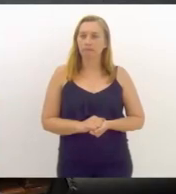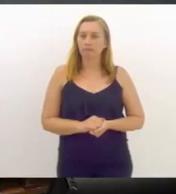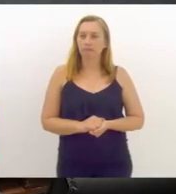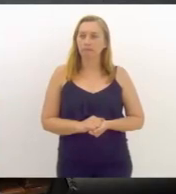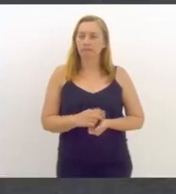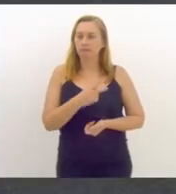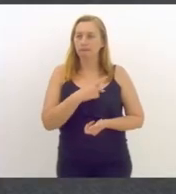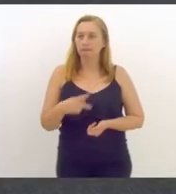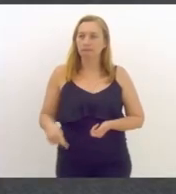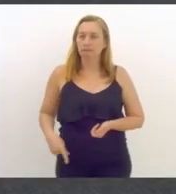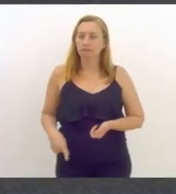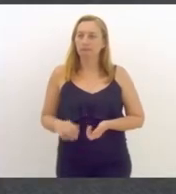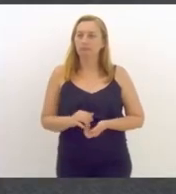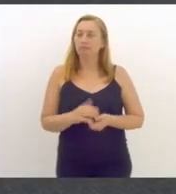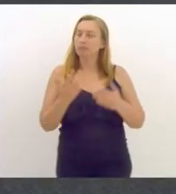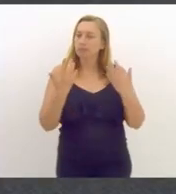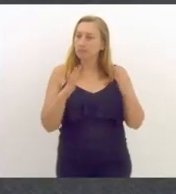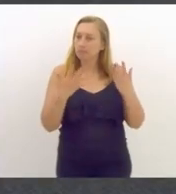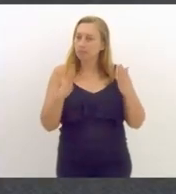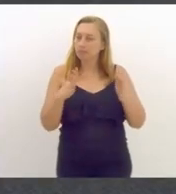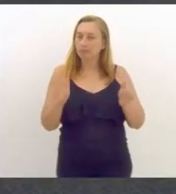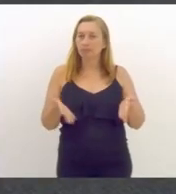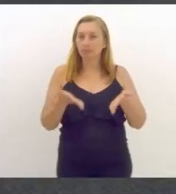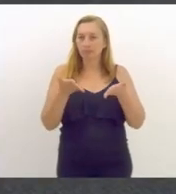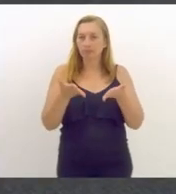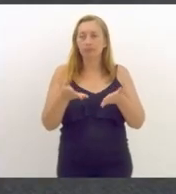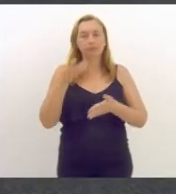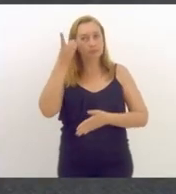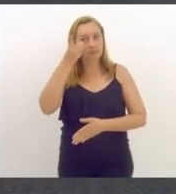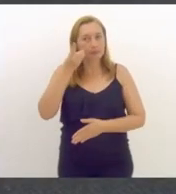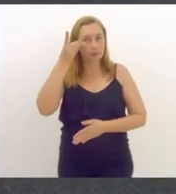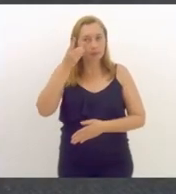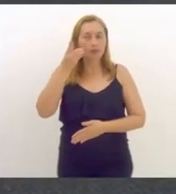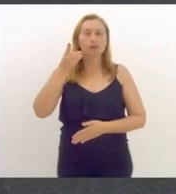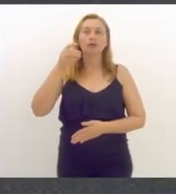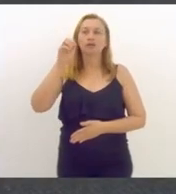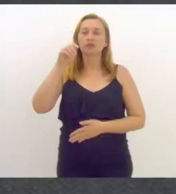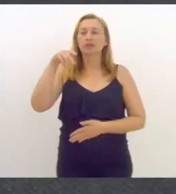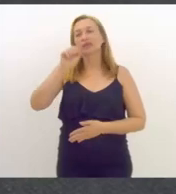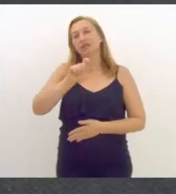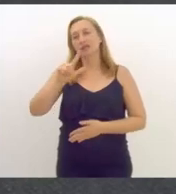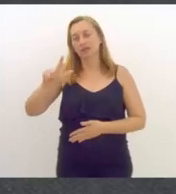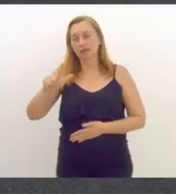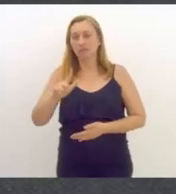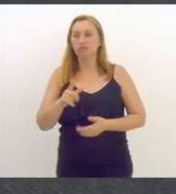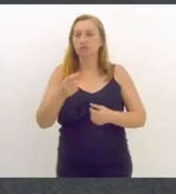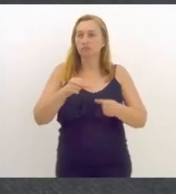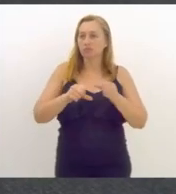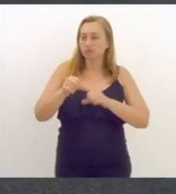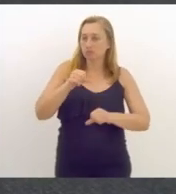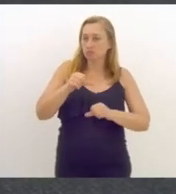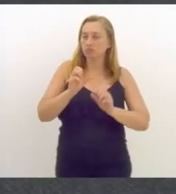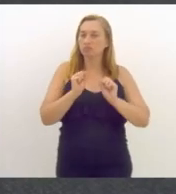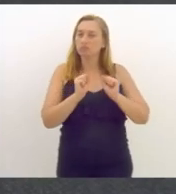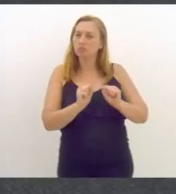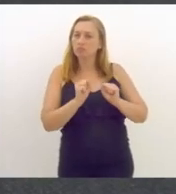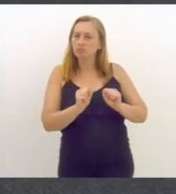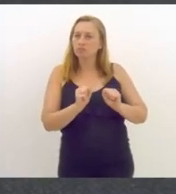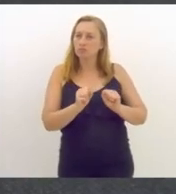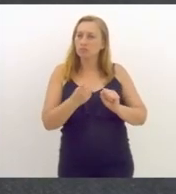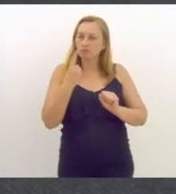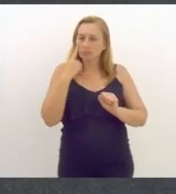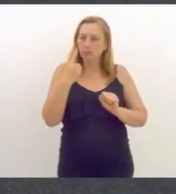eu quero elogiar a iniciativa do deputado Daniel ao contrário do que possa parecer